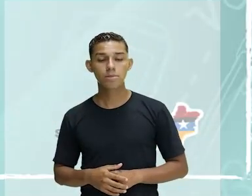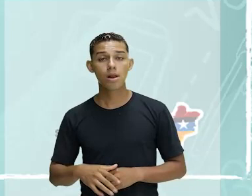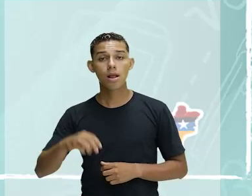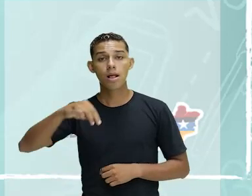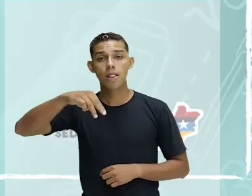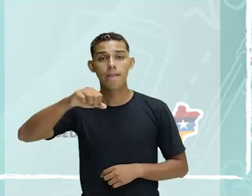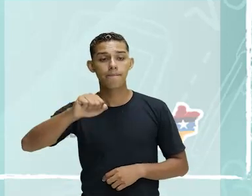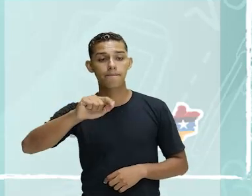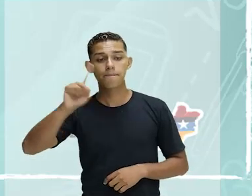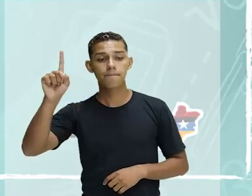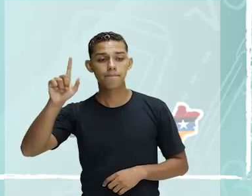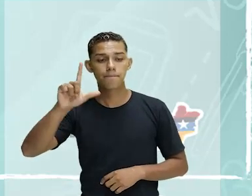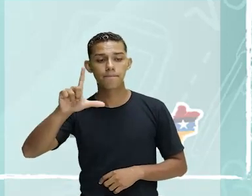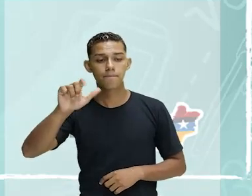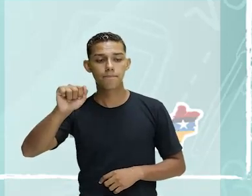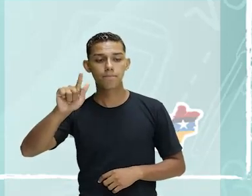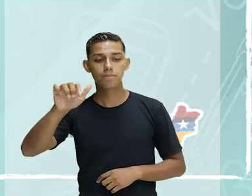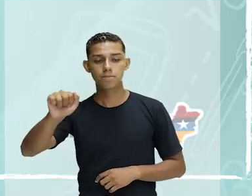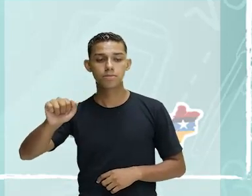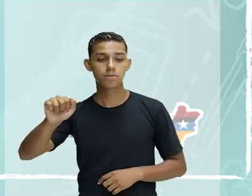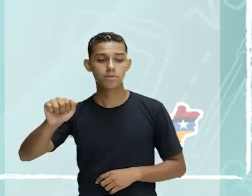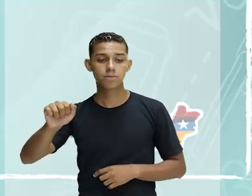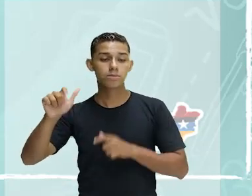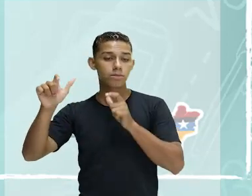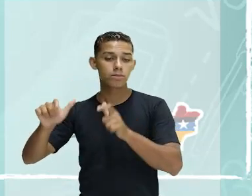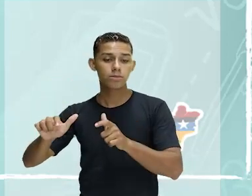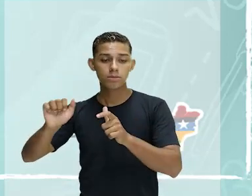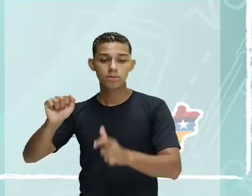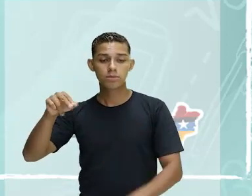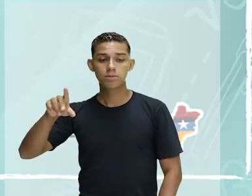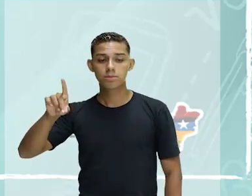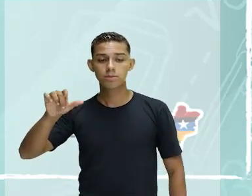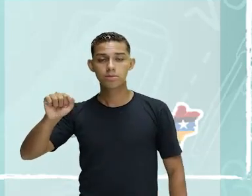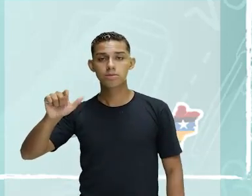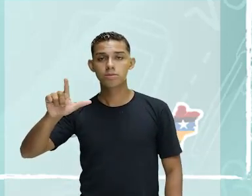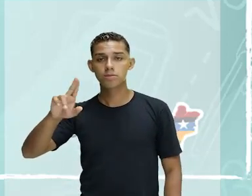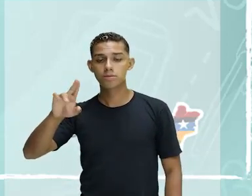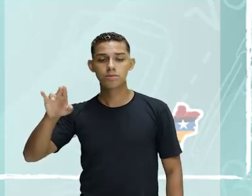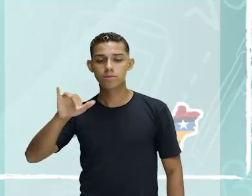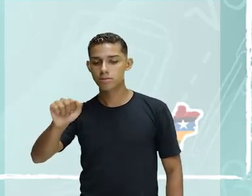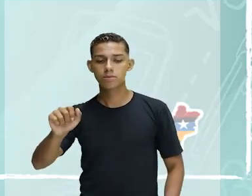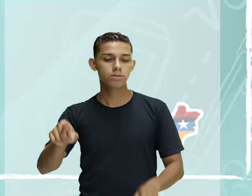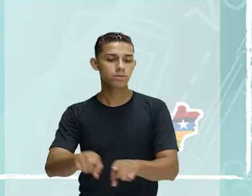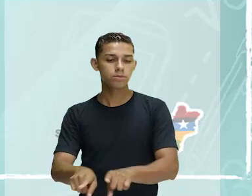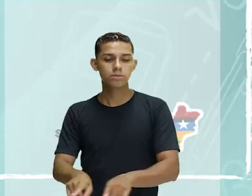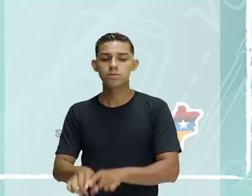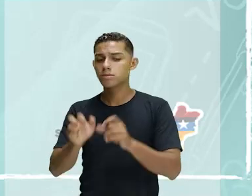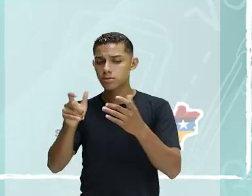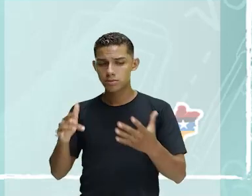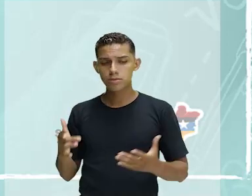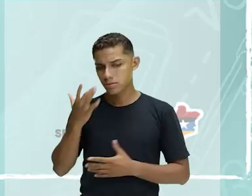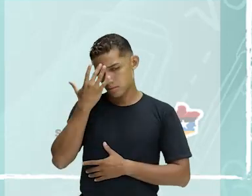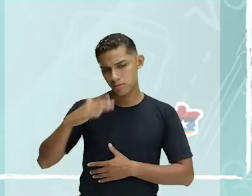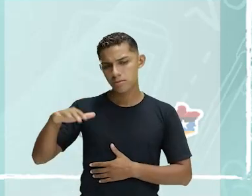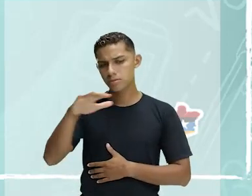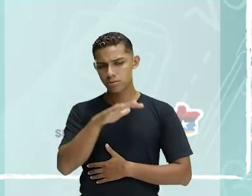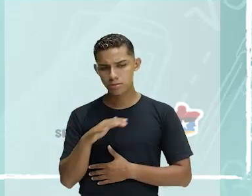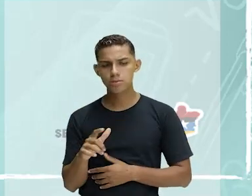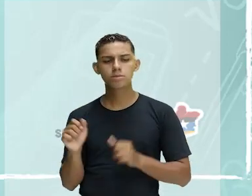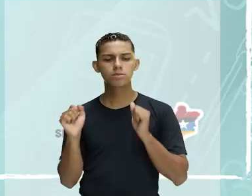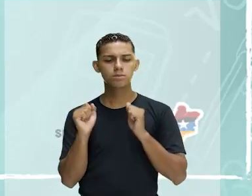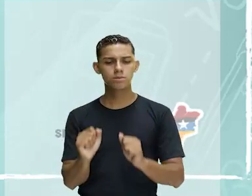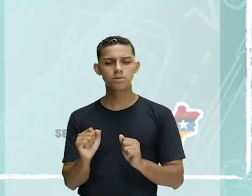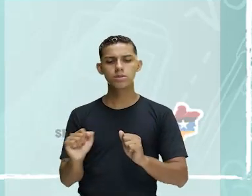Málaga, na Andaluzia, em povoados muito próximos à Costa do Sol, no sul da Espanha, você pode participar de um workshop